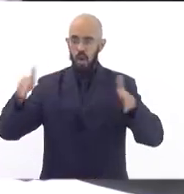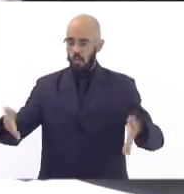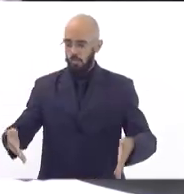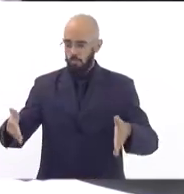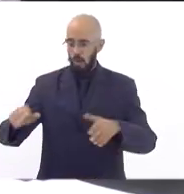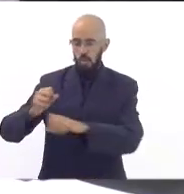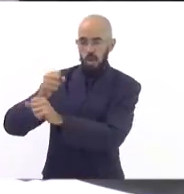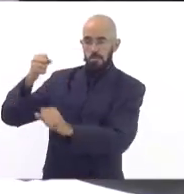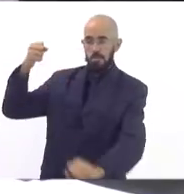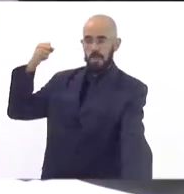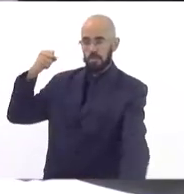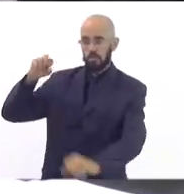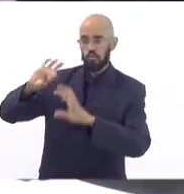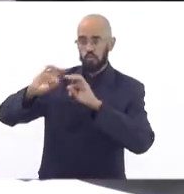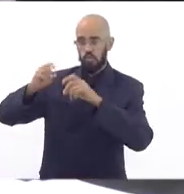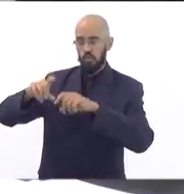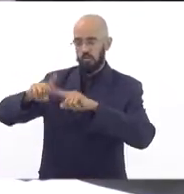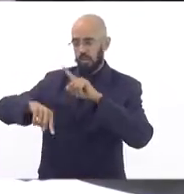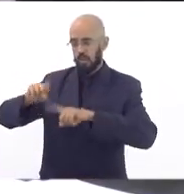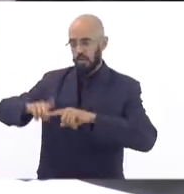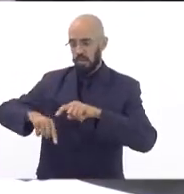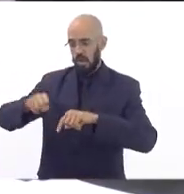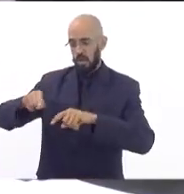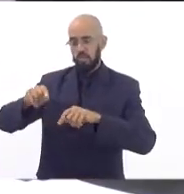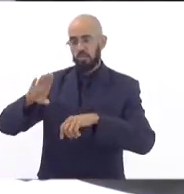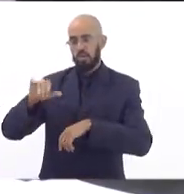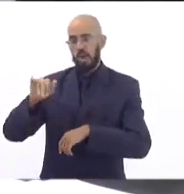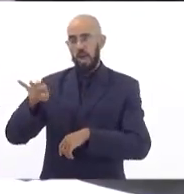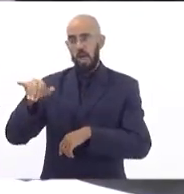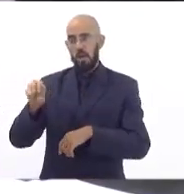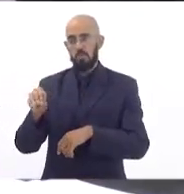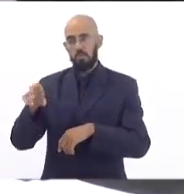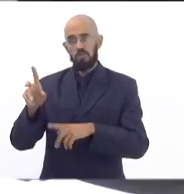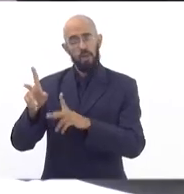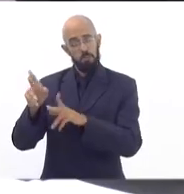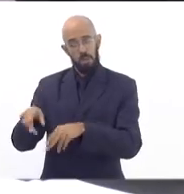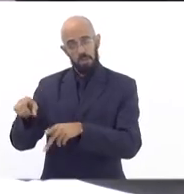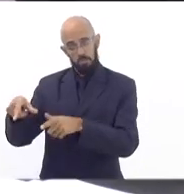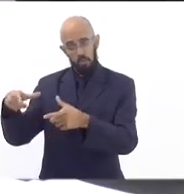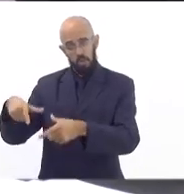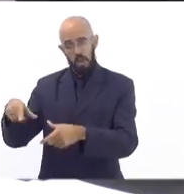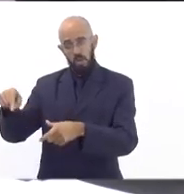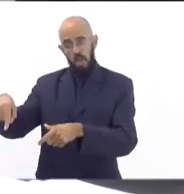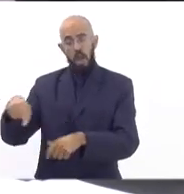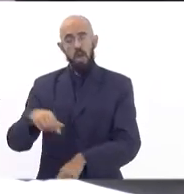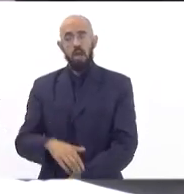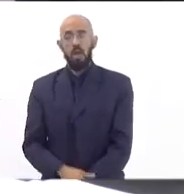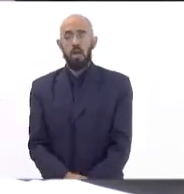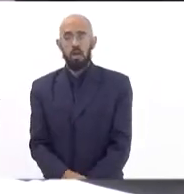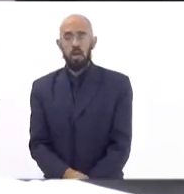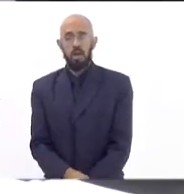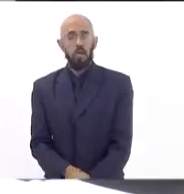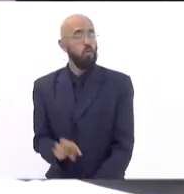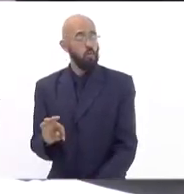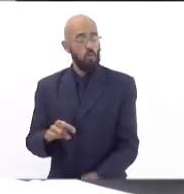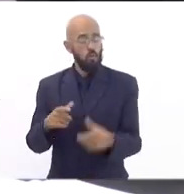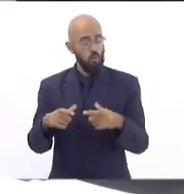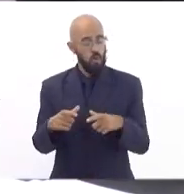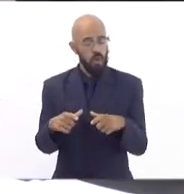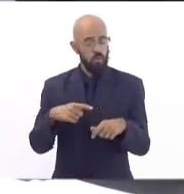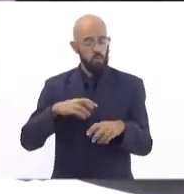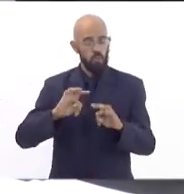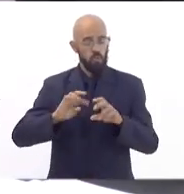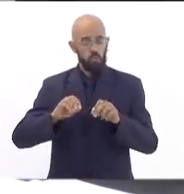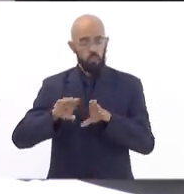e que todo o material de cabo que a Furtado vai para si mesmo galpão é um vão todo coberto e trazendo